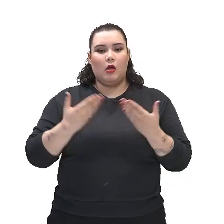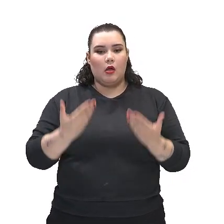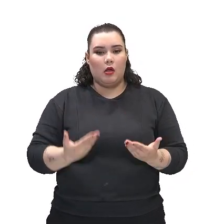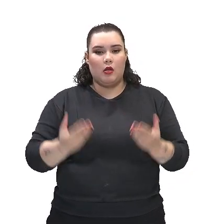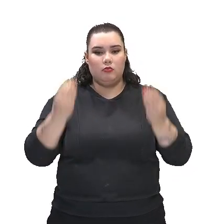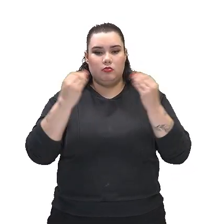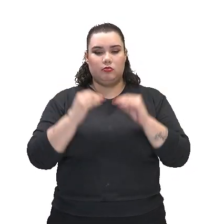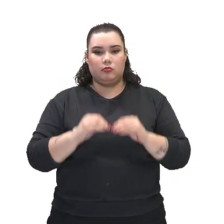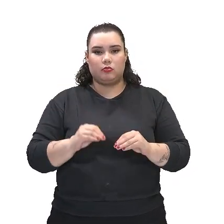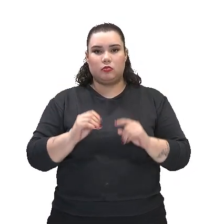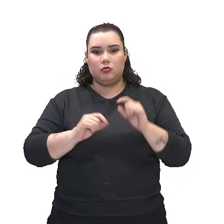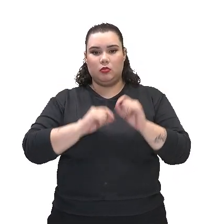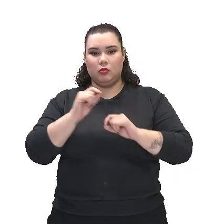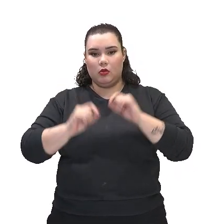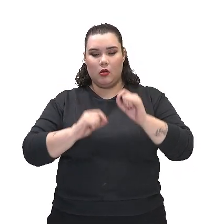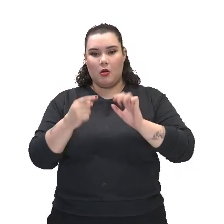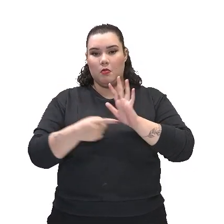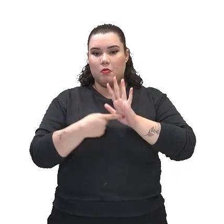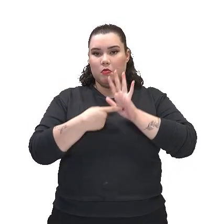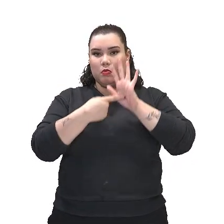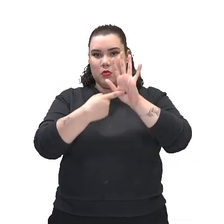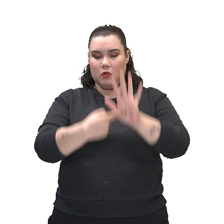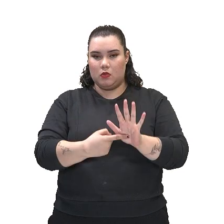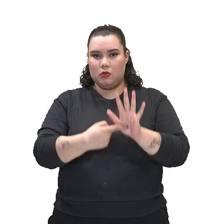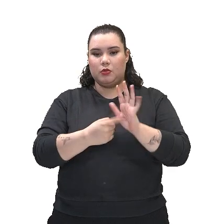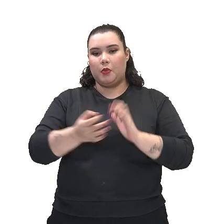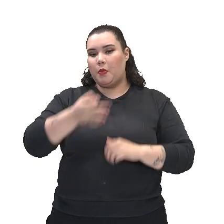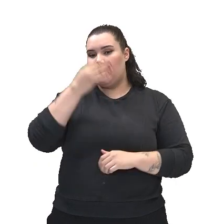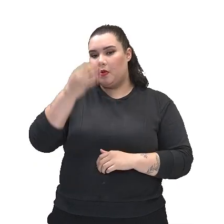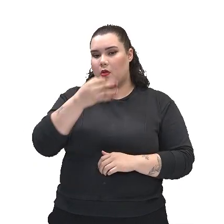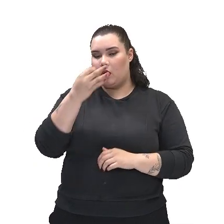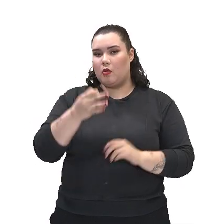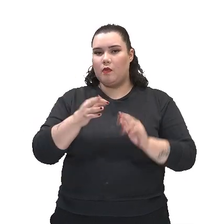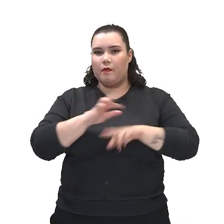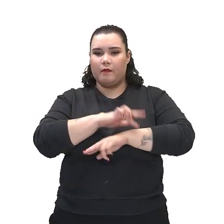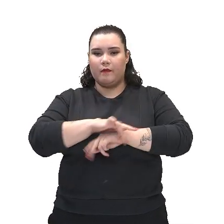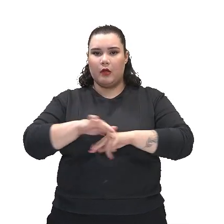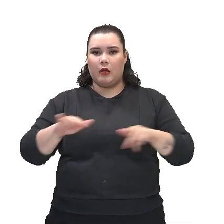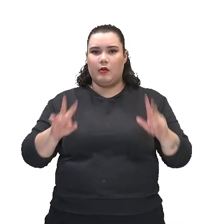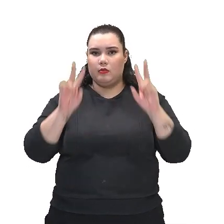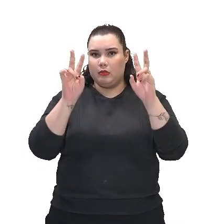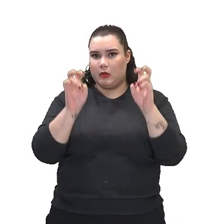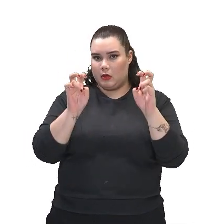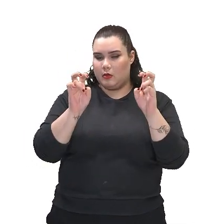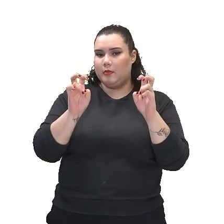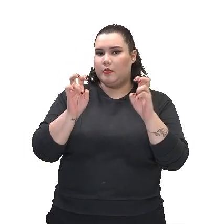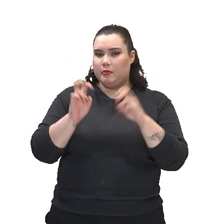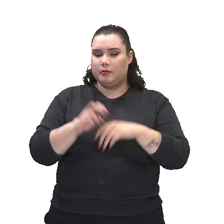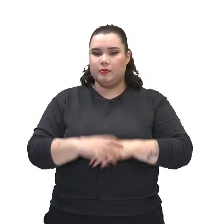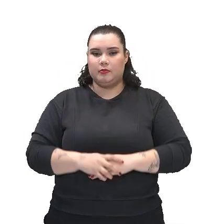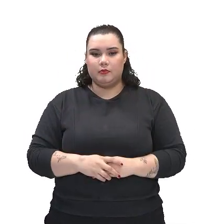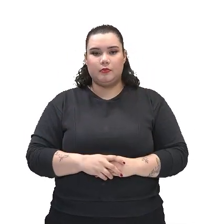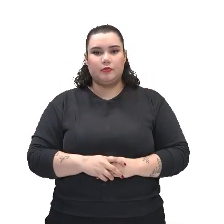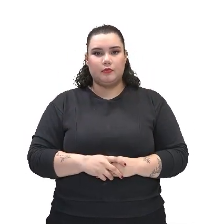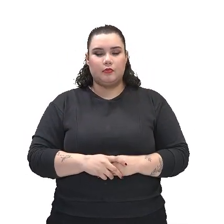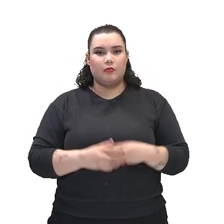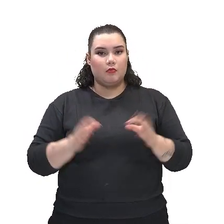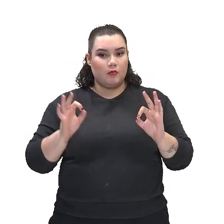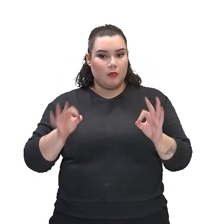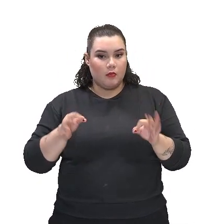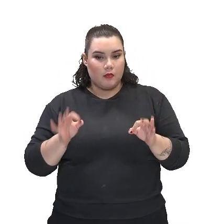você percebe exposição e defesa de uma opinião sobre temas variados,